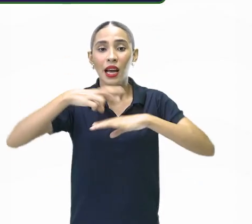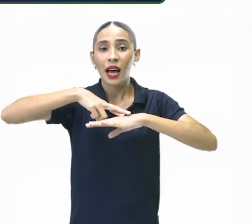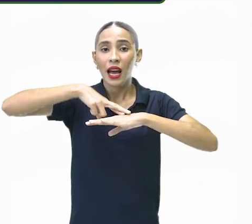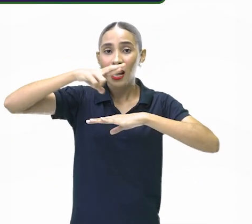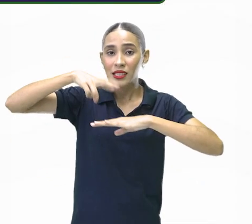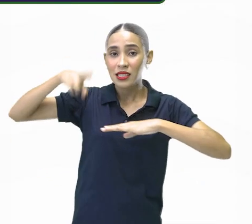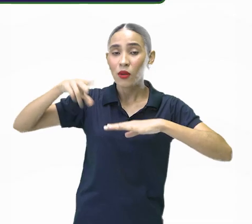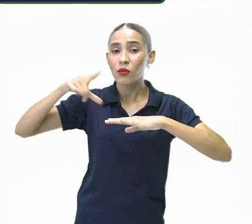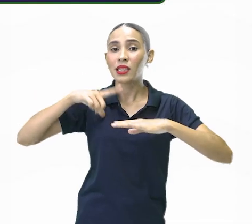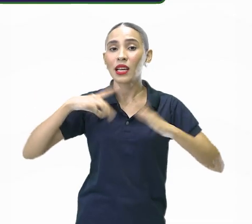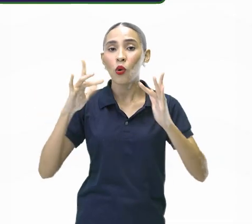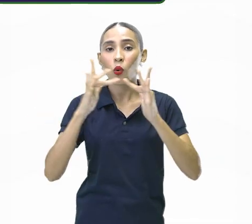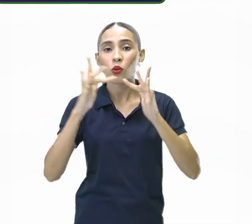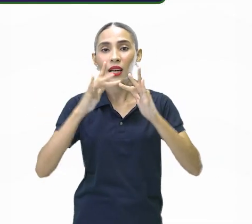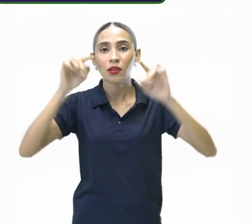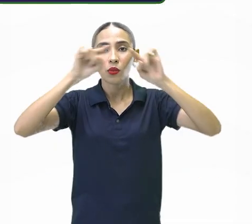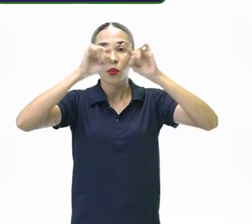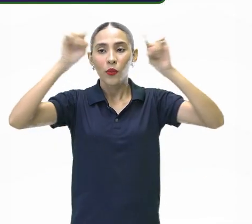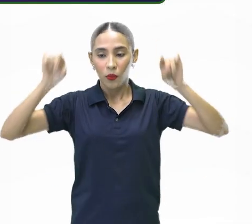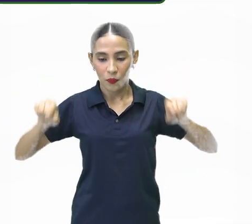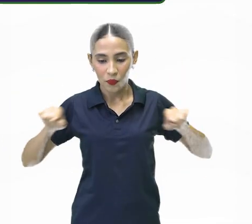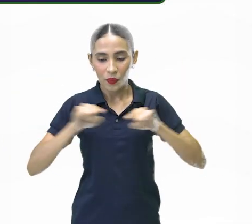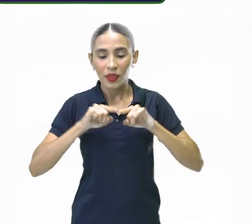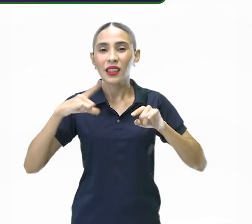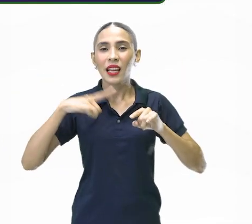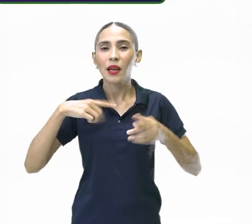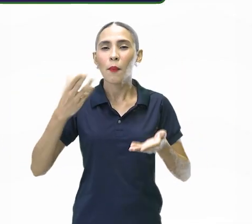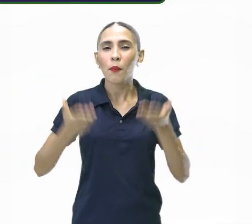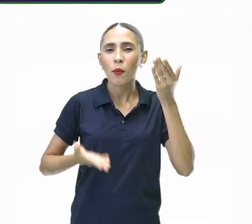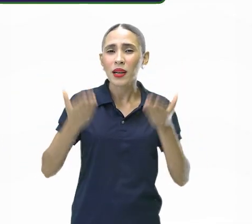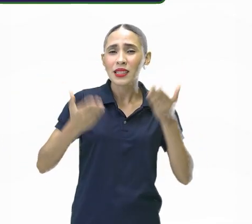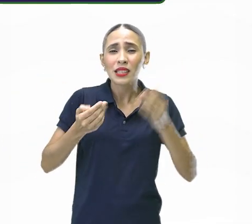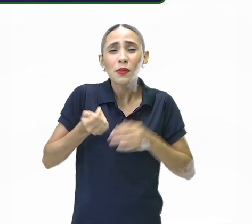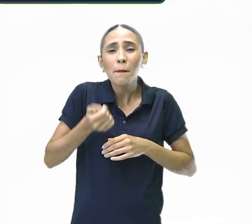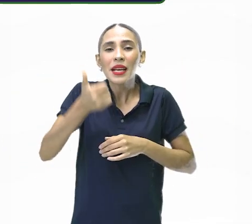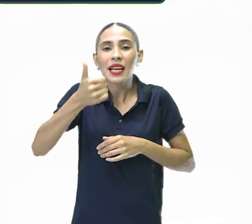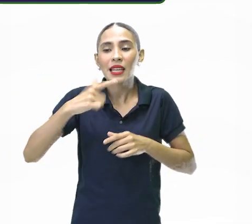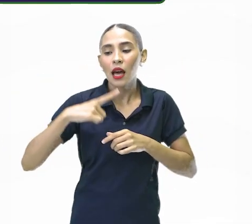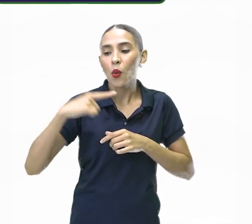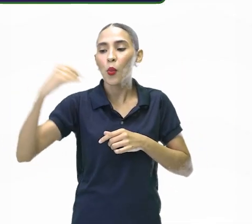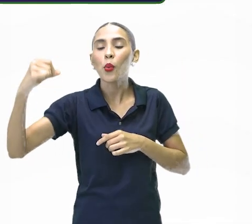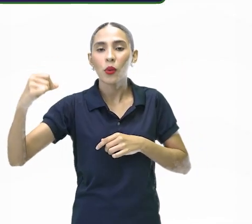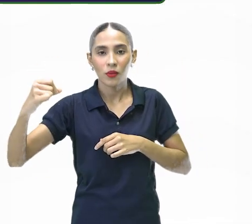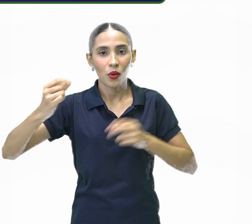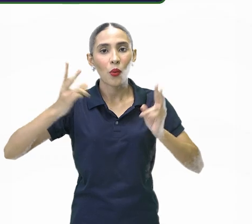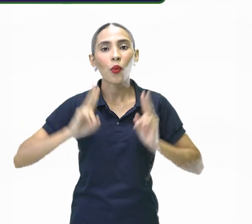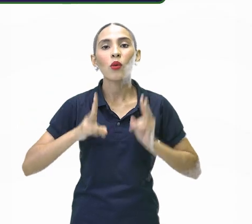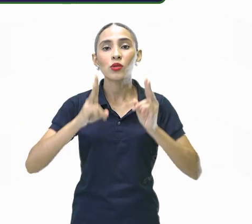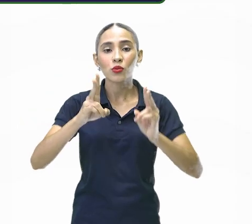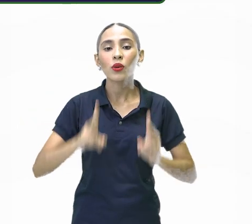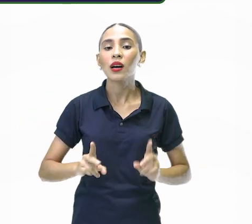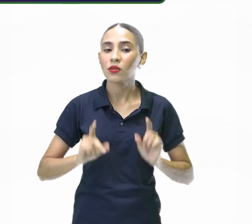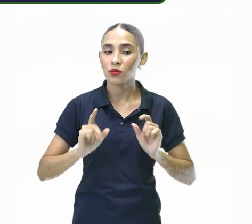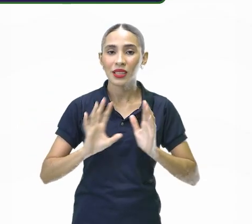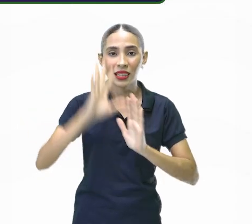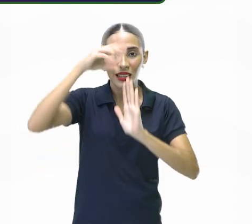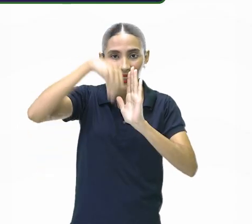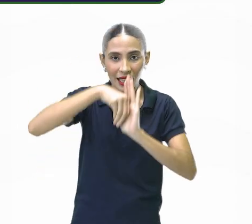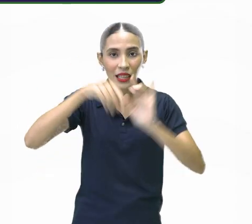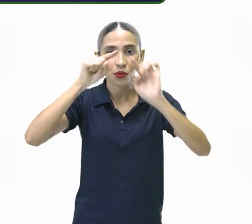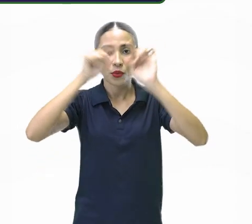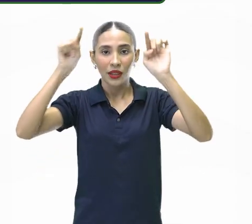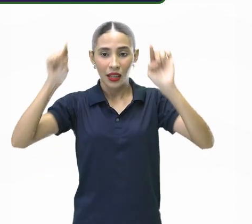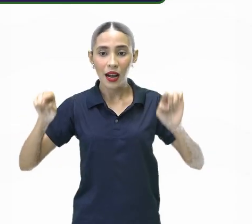permanecendo assim em seu interior e sendo espalhada, como você percebe aí na imagem, ó. Vejam